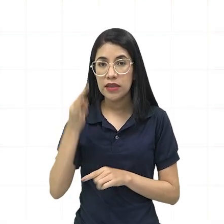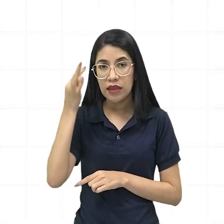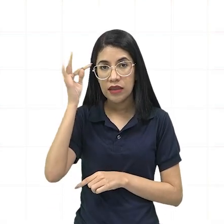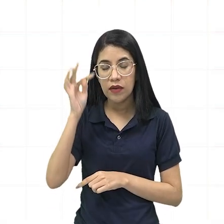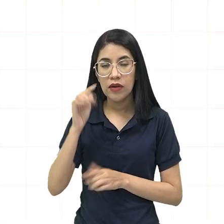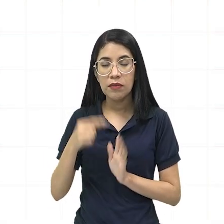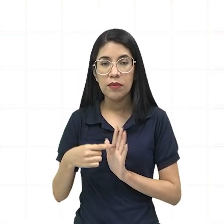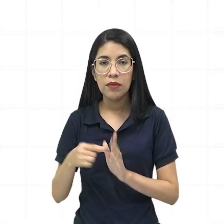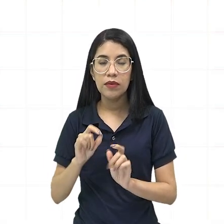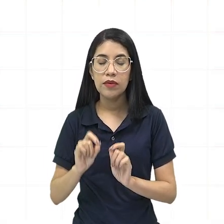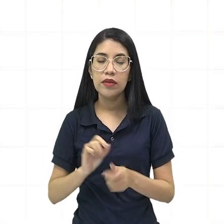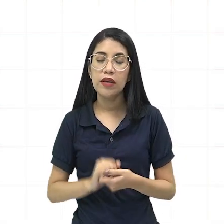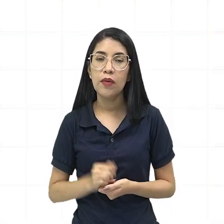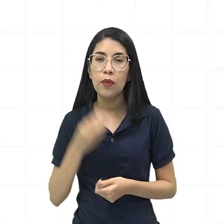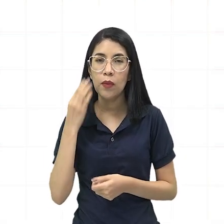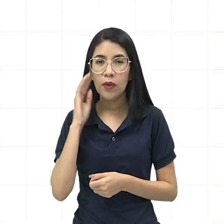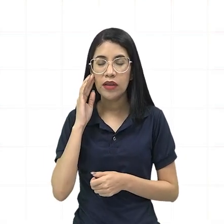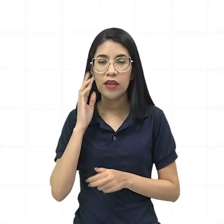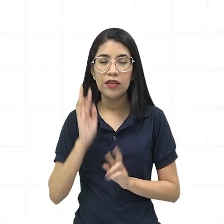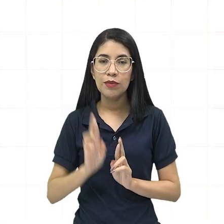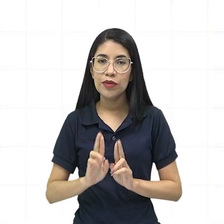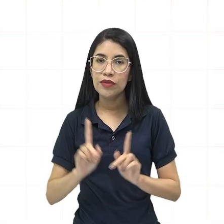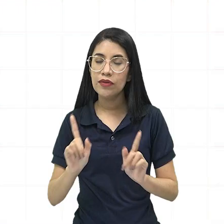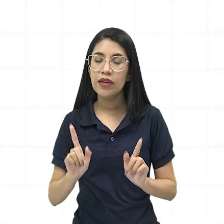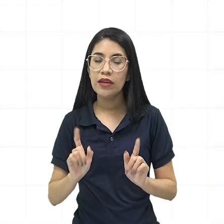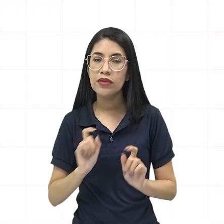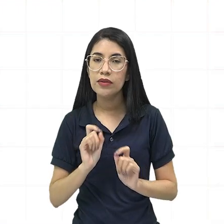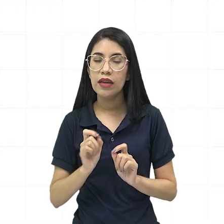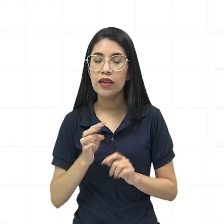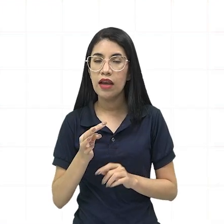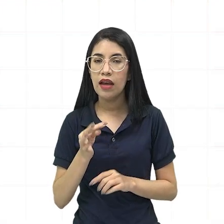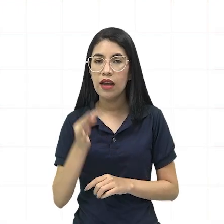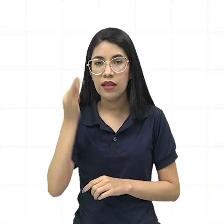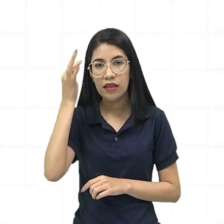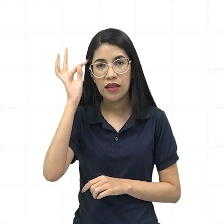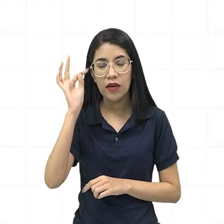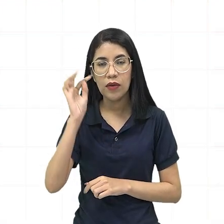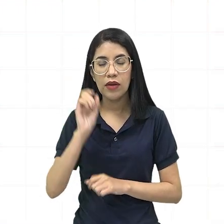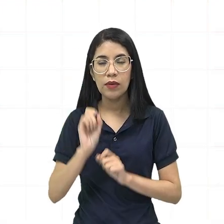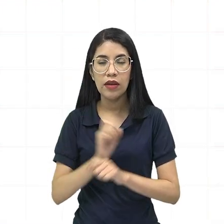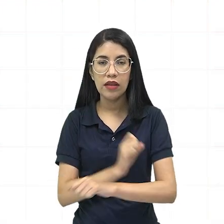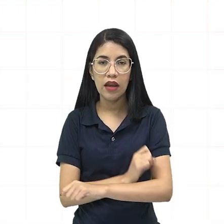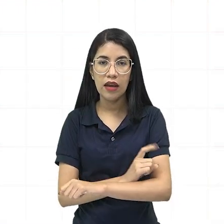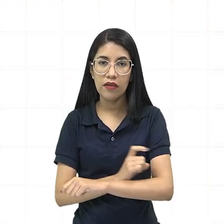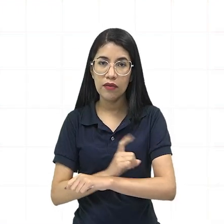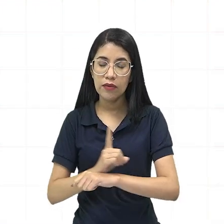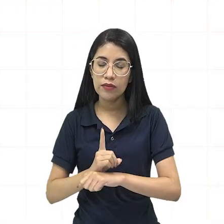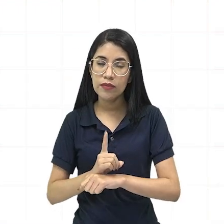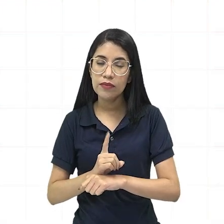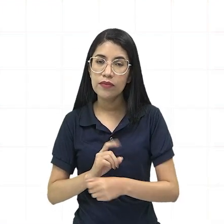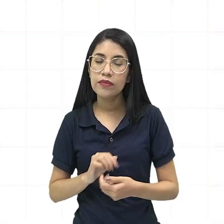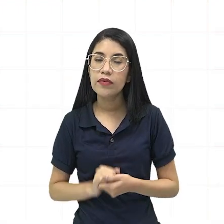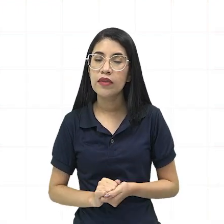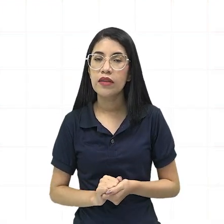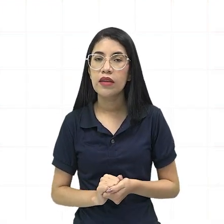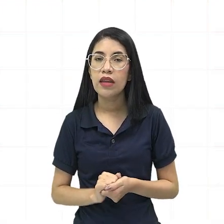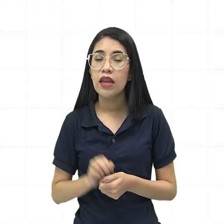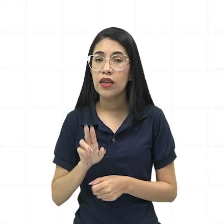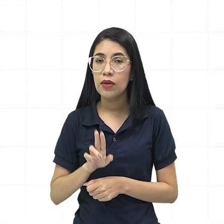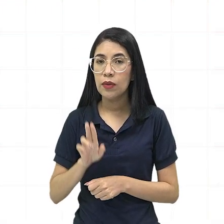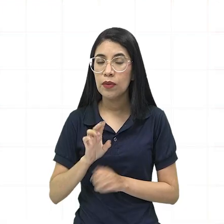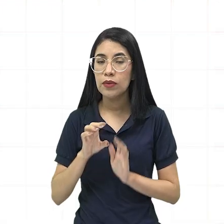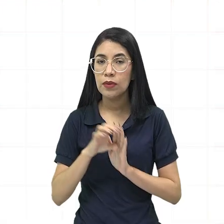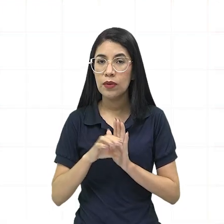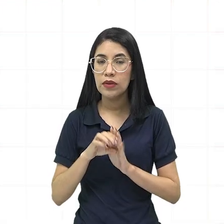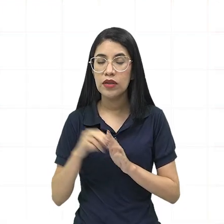uma interpretação distorcida da teoria da evolução de Darwin, que aplicou o conceito